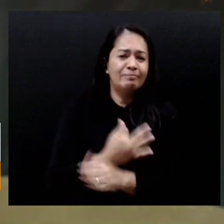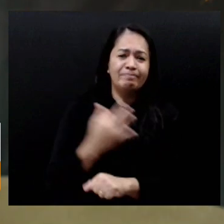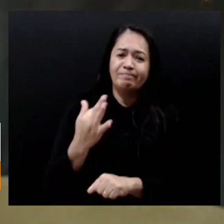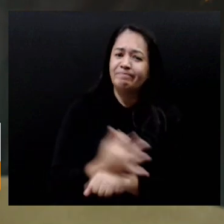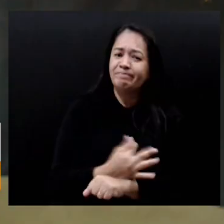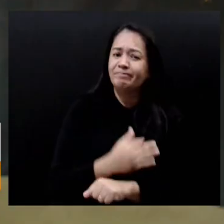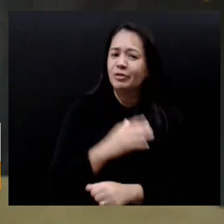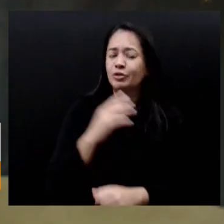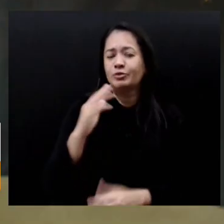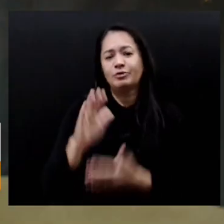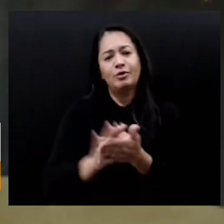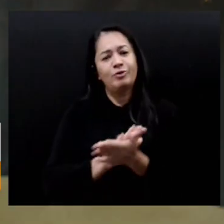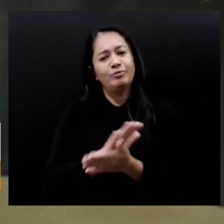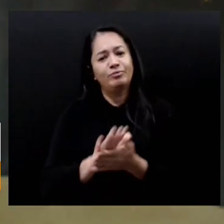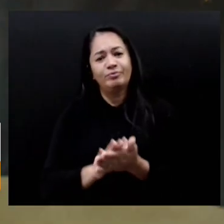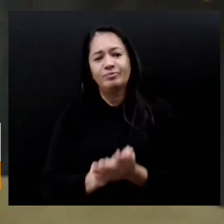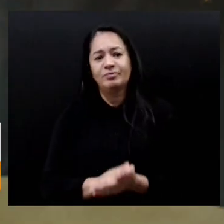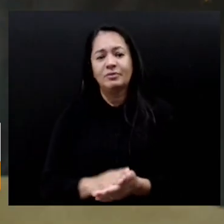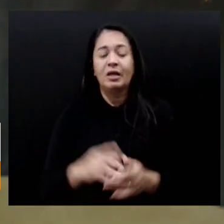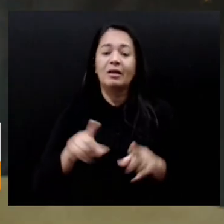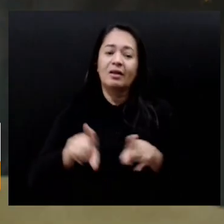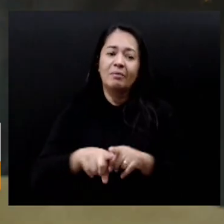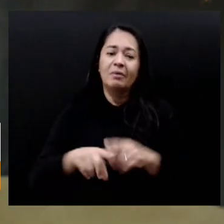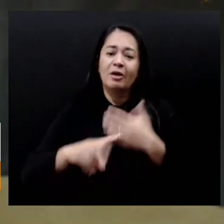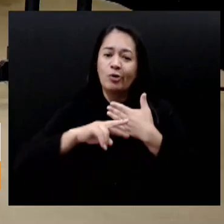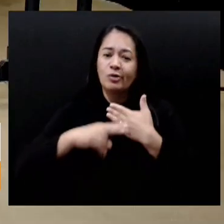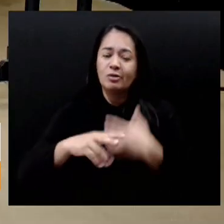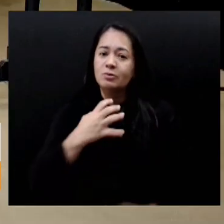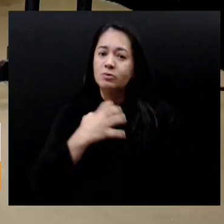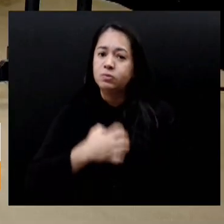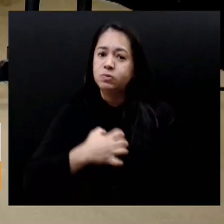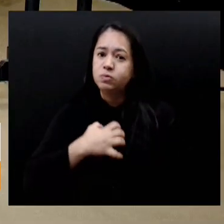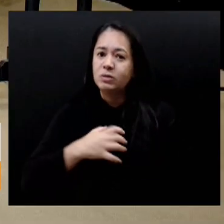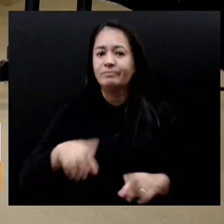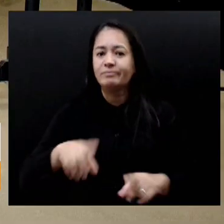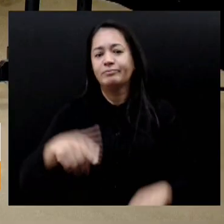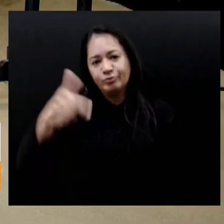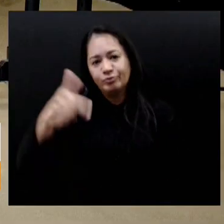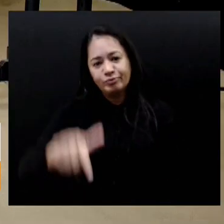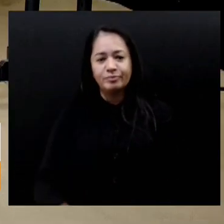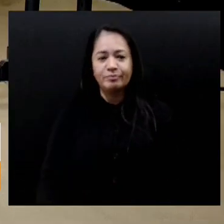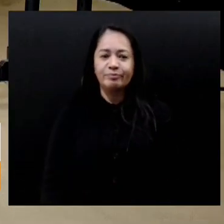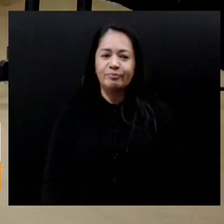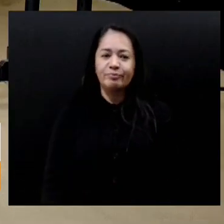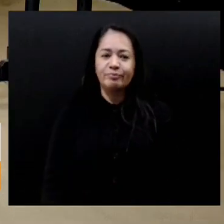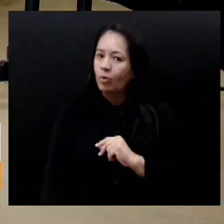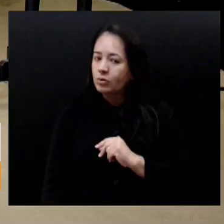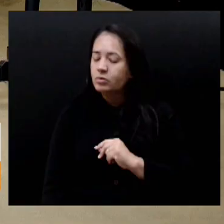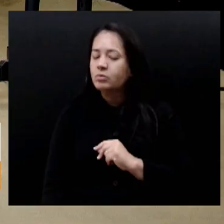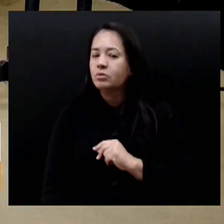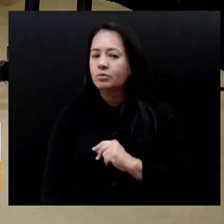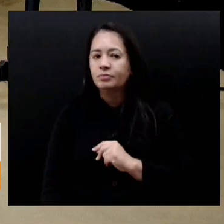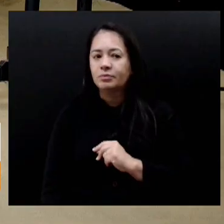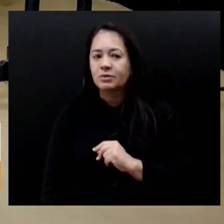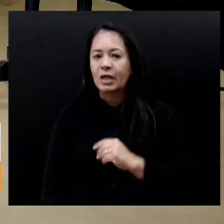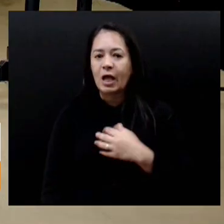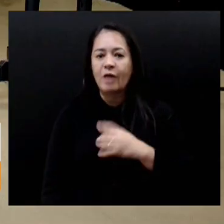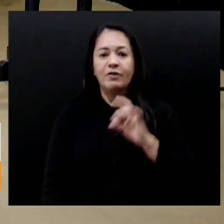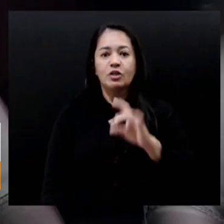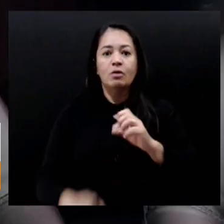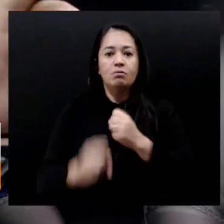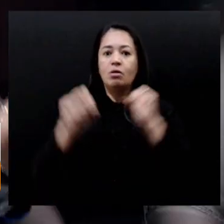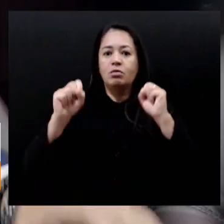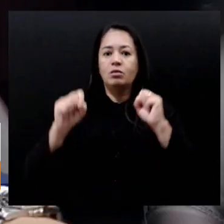a consequência da raiva mais uma vez. Sim. Gente, o negócio é A bem raiva não precisa ser uma delicado. explosão, não Uhum. precisa ser uma